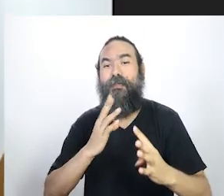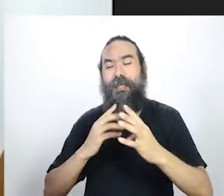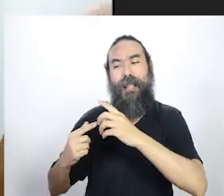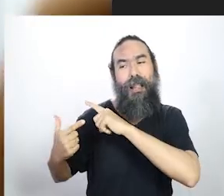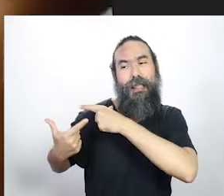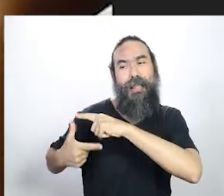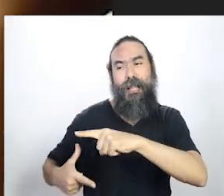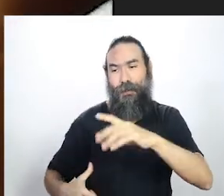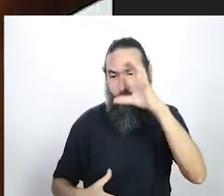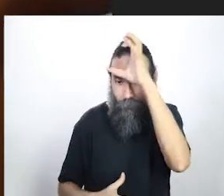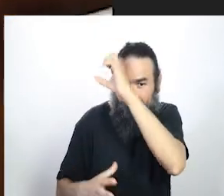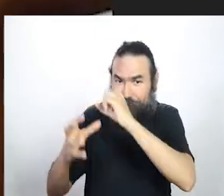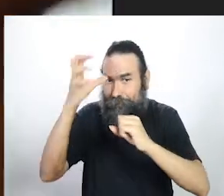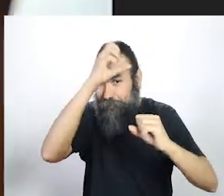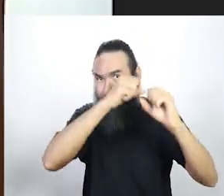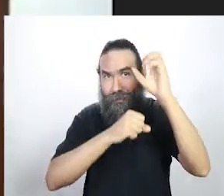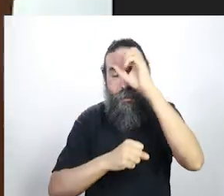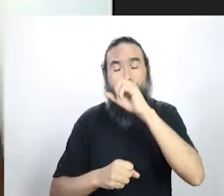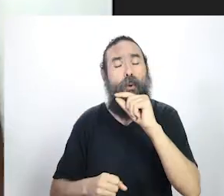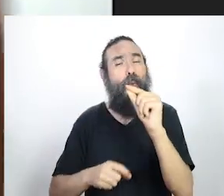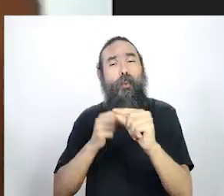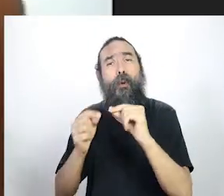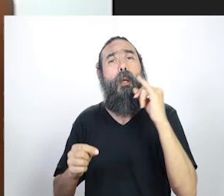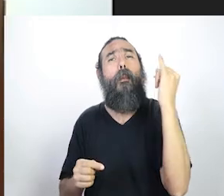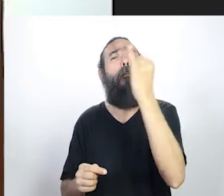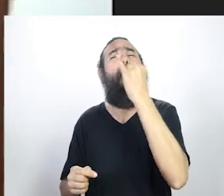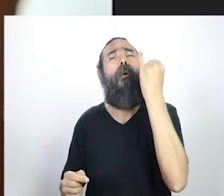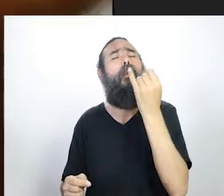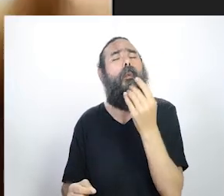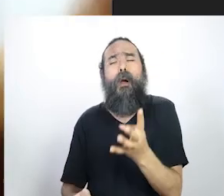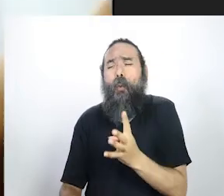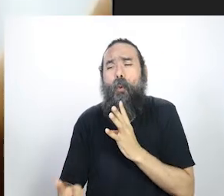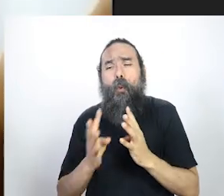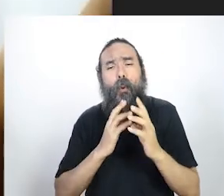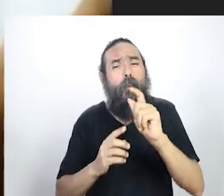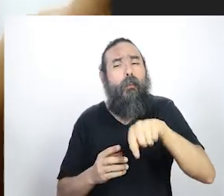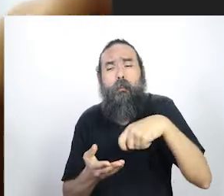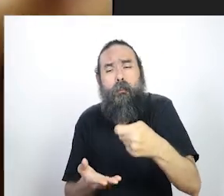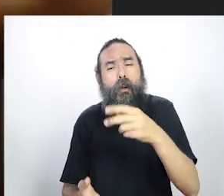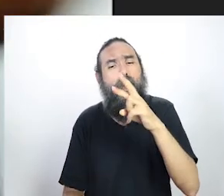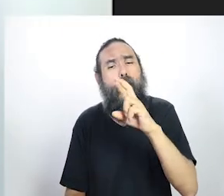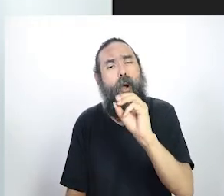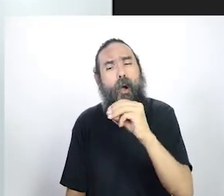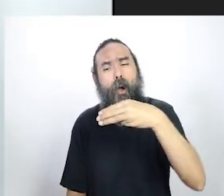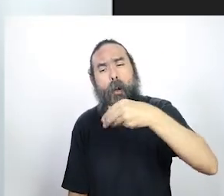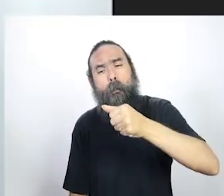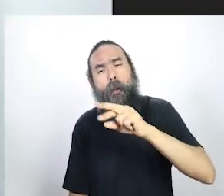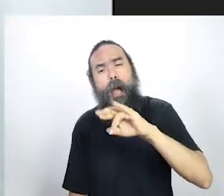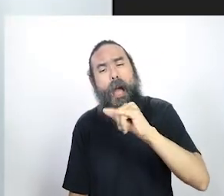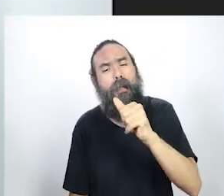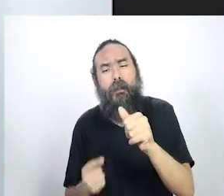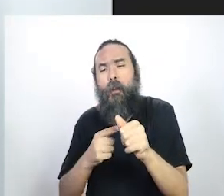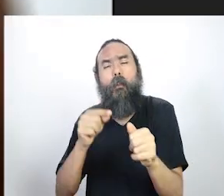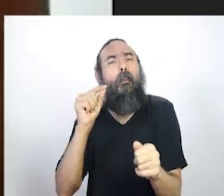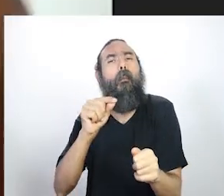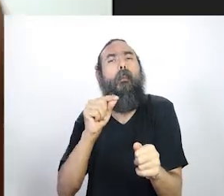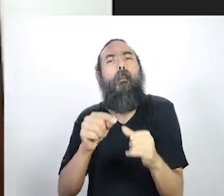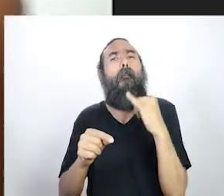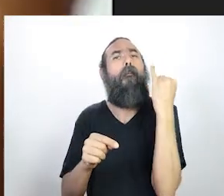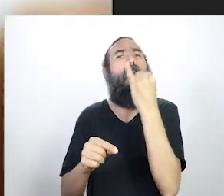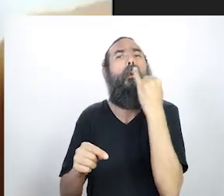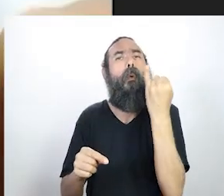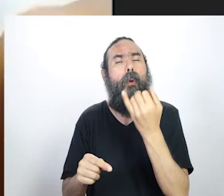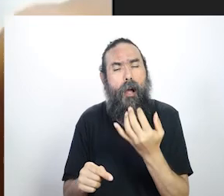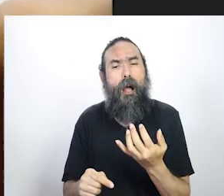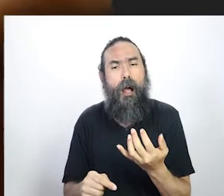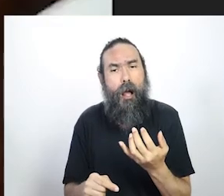entender mais. O que que é a importância? O que que era a romaria? O que que é esse ato, né? Porque quando você está no meio, é uma